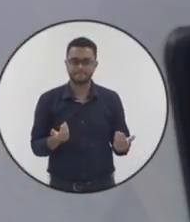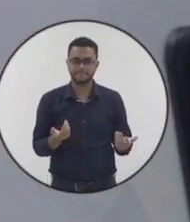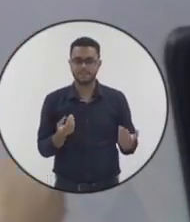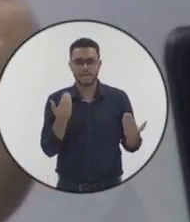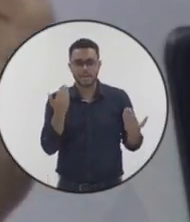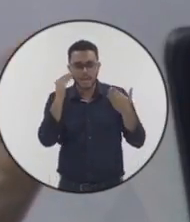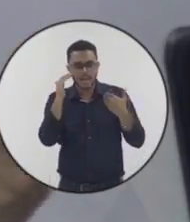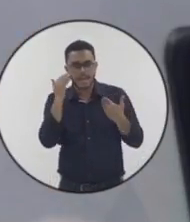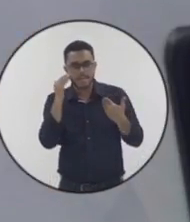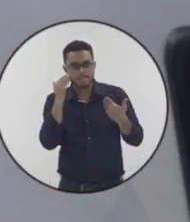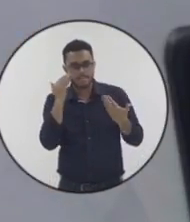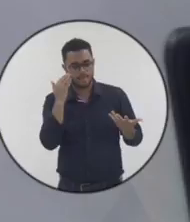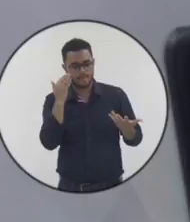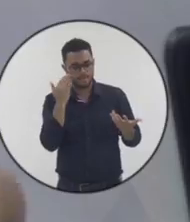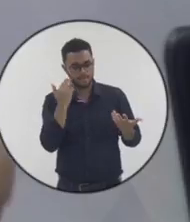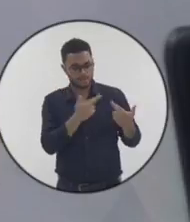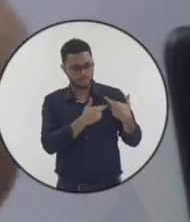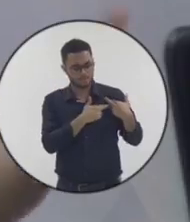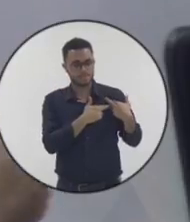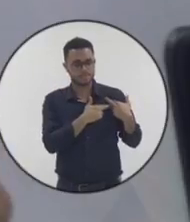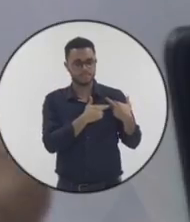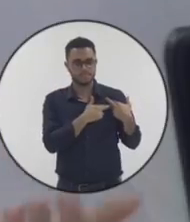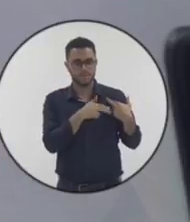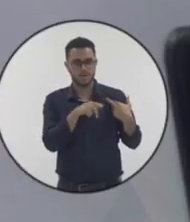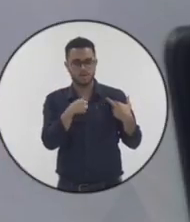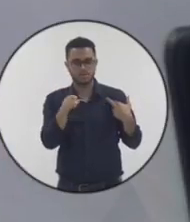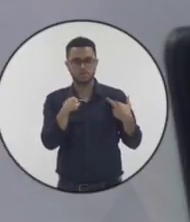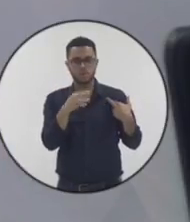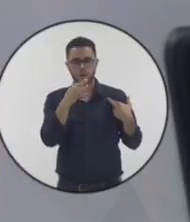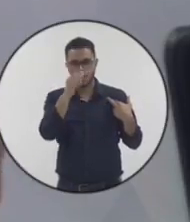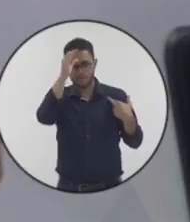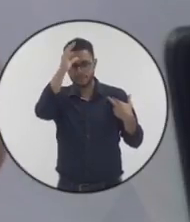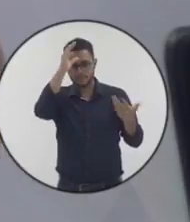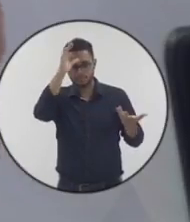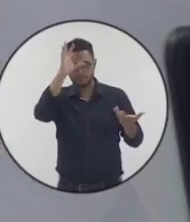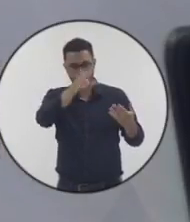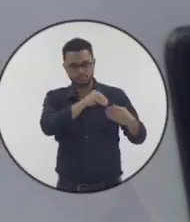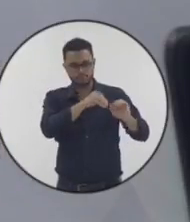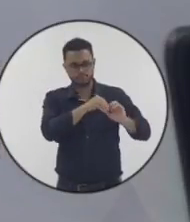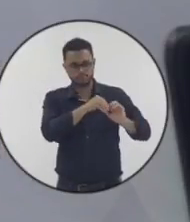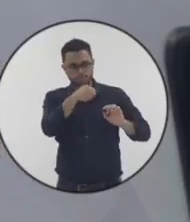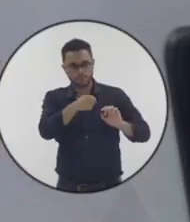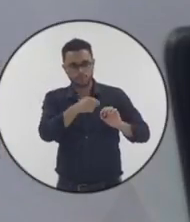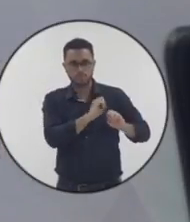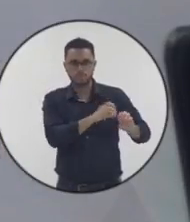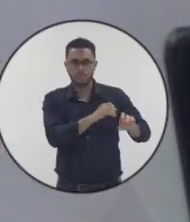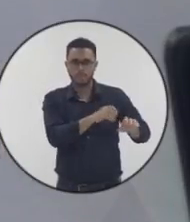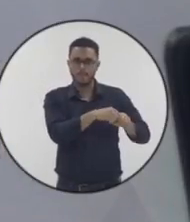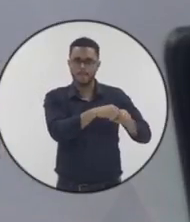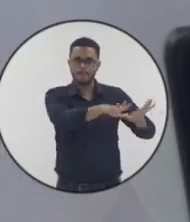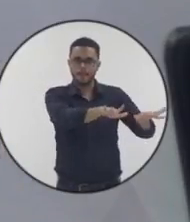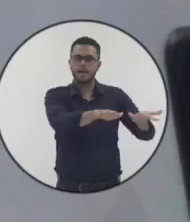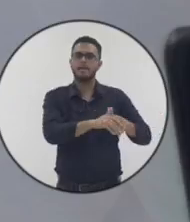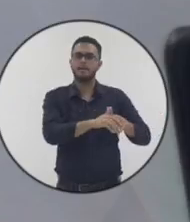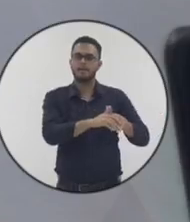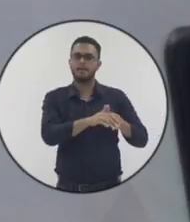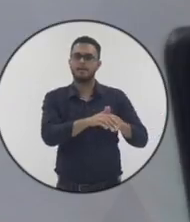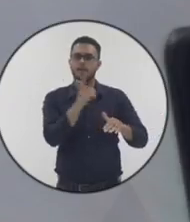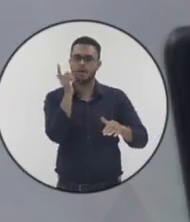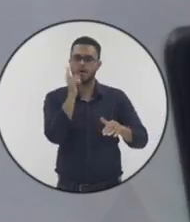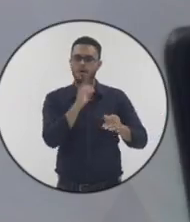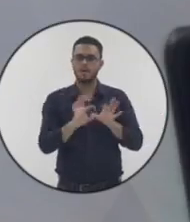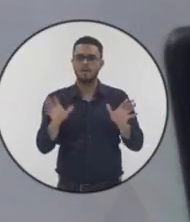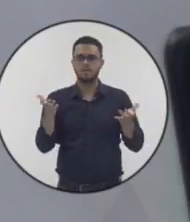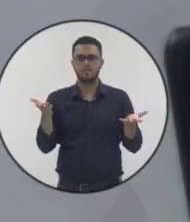se responsabilizar por replicar esses conhecimentos e estar aberto a esse processo de ensino-aprendizagem, né, dos profissionais de